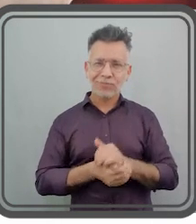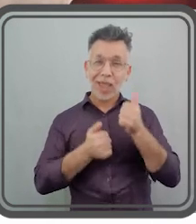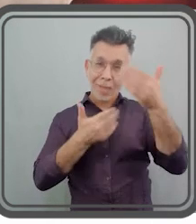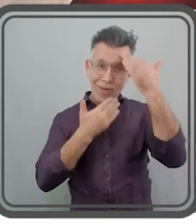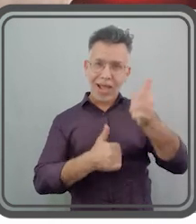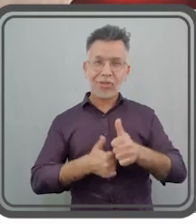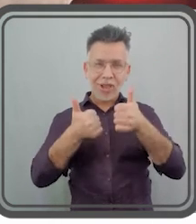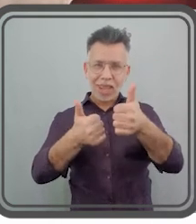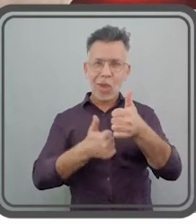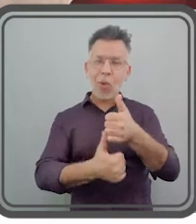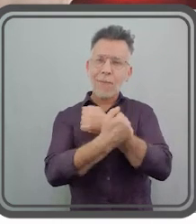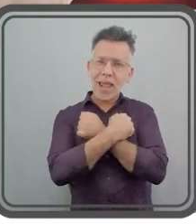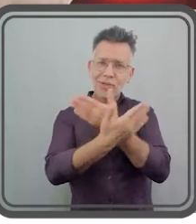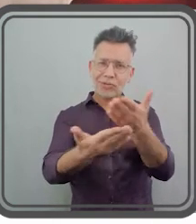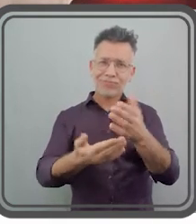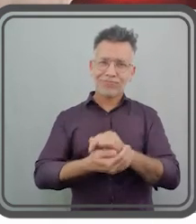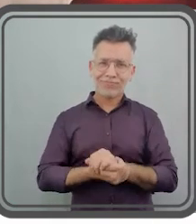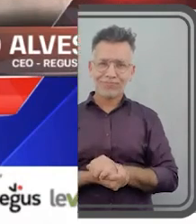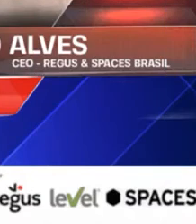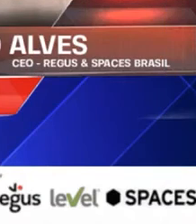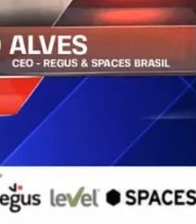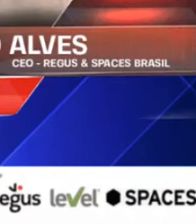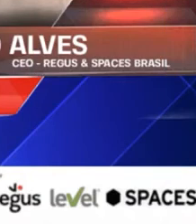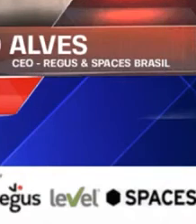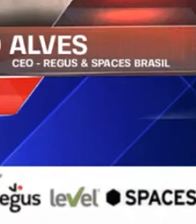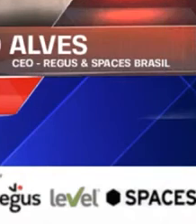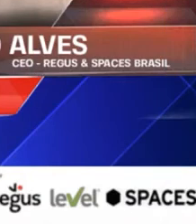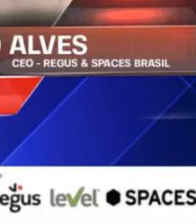obrigado valeu gente um abraço